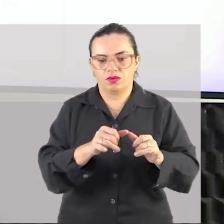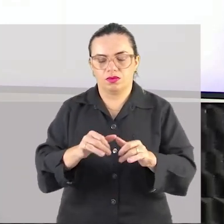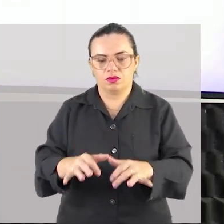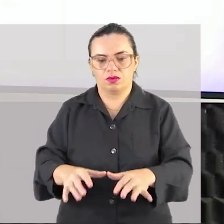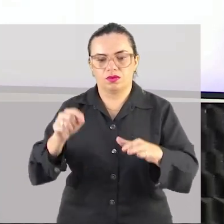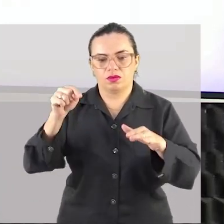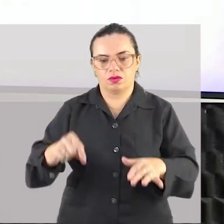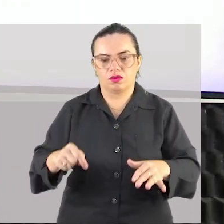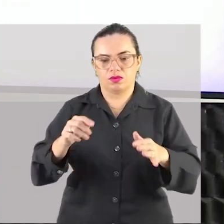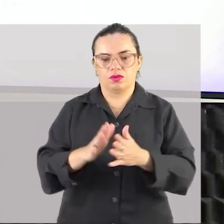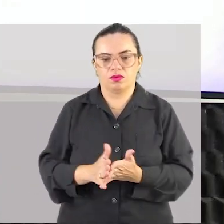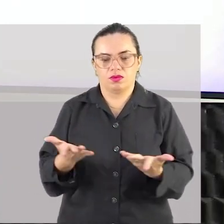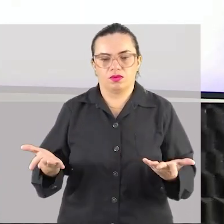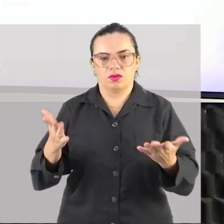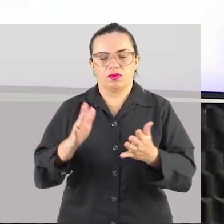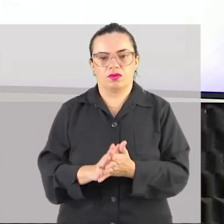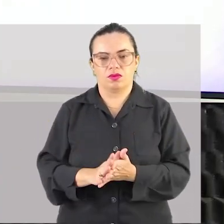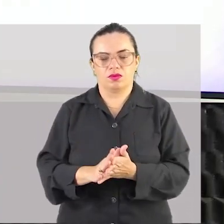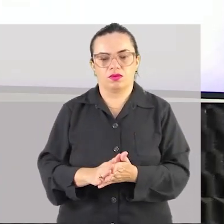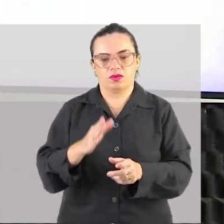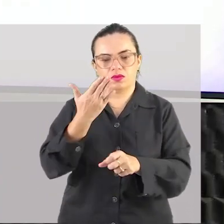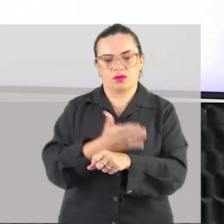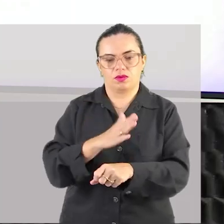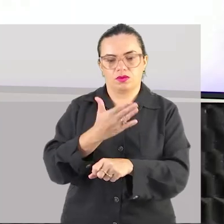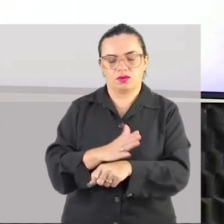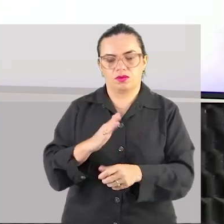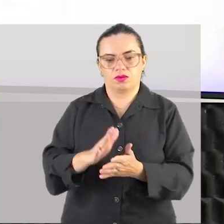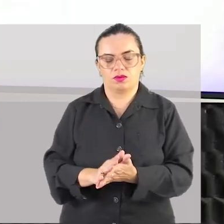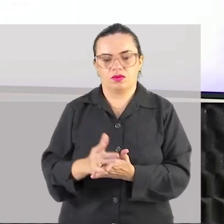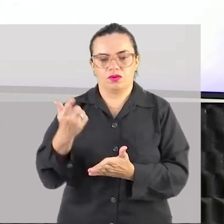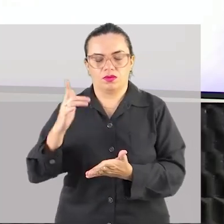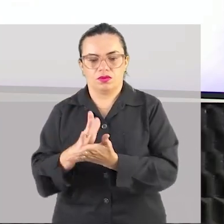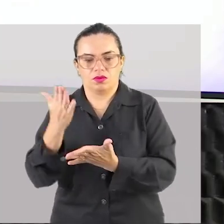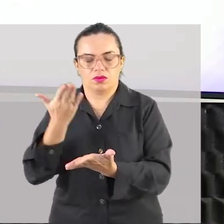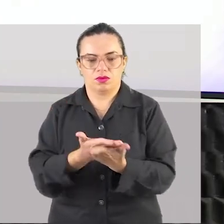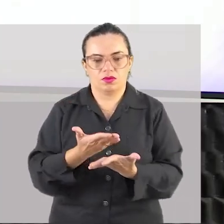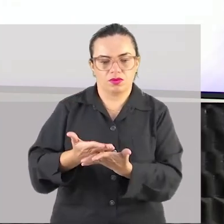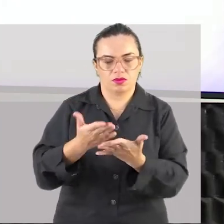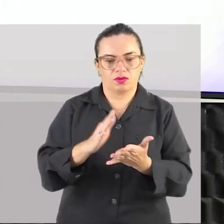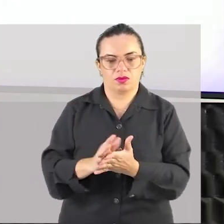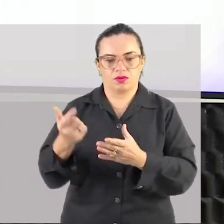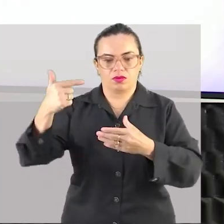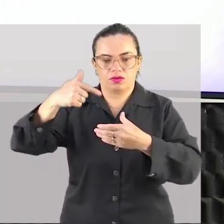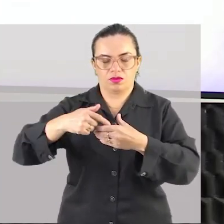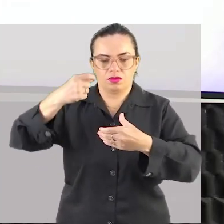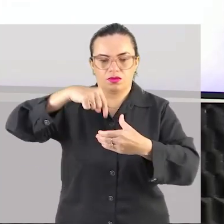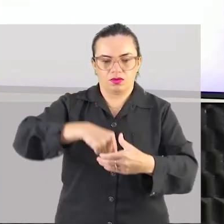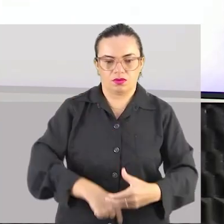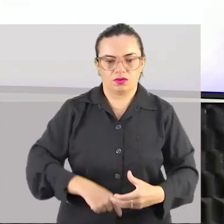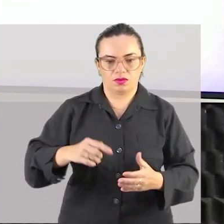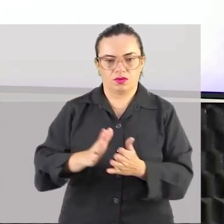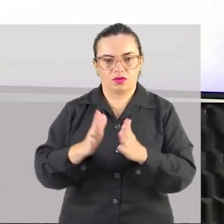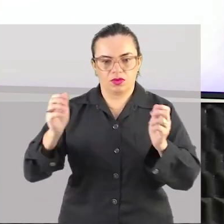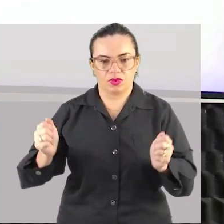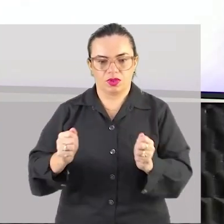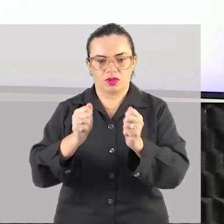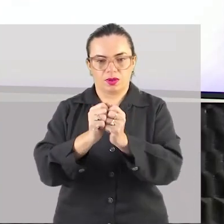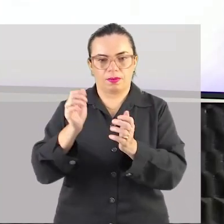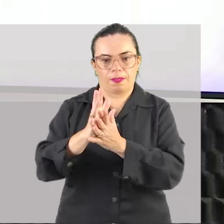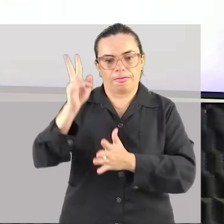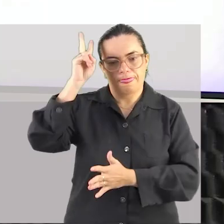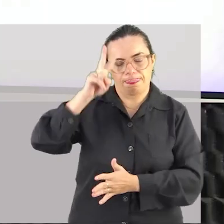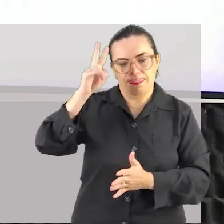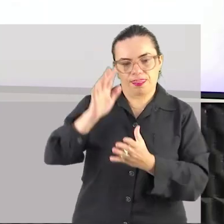que é uma ação geológica. Eu só vou procurar petróleo em bacias sedimentares. Vamos lá, cola comigo. Ó. O que tu